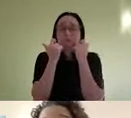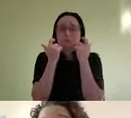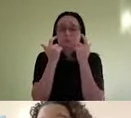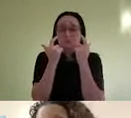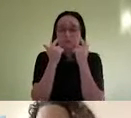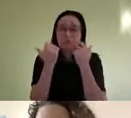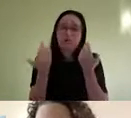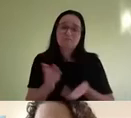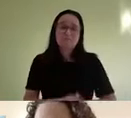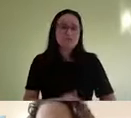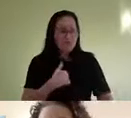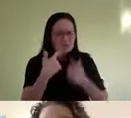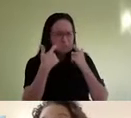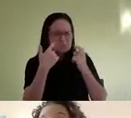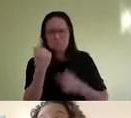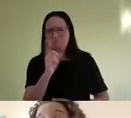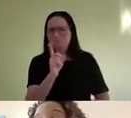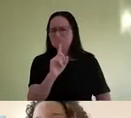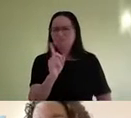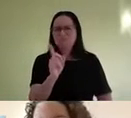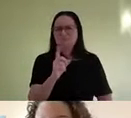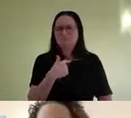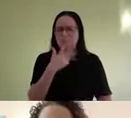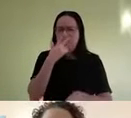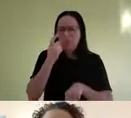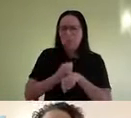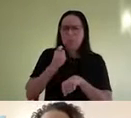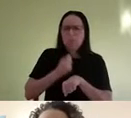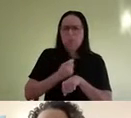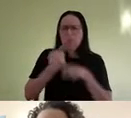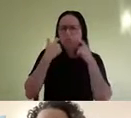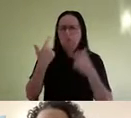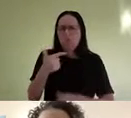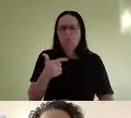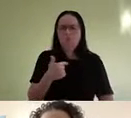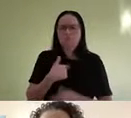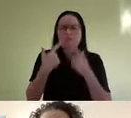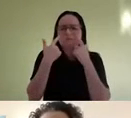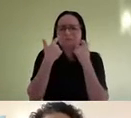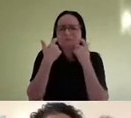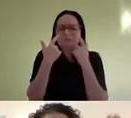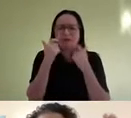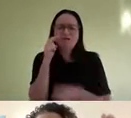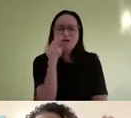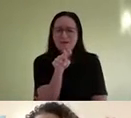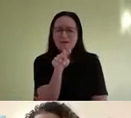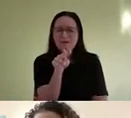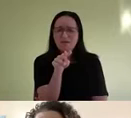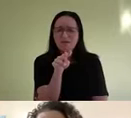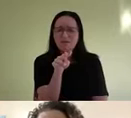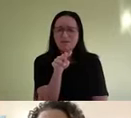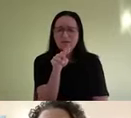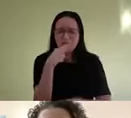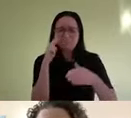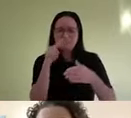pessoa que eu choro muito, eu sou uma pessoa mais durona, e eu chorava porque eu olhava o mapa